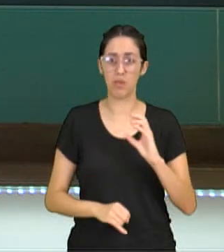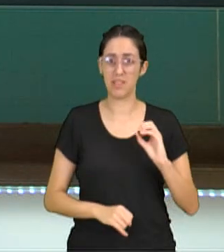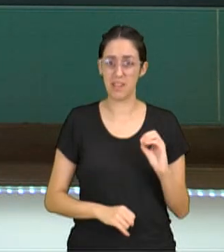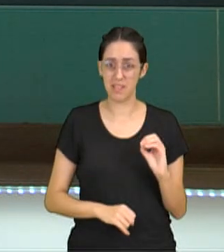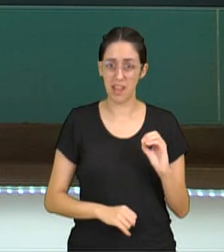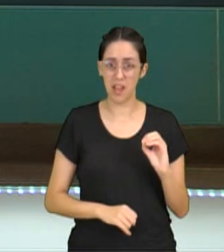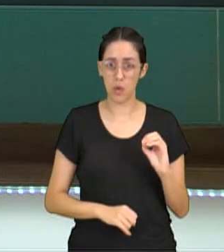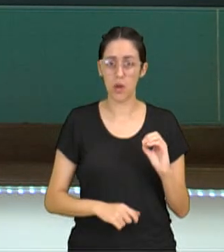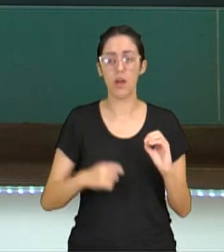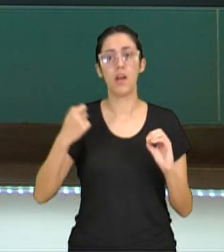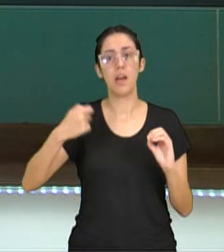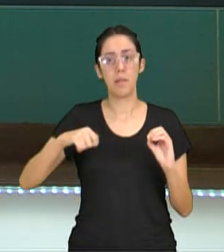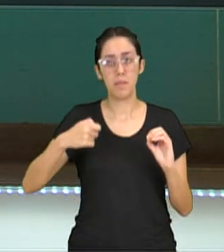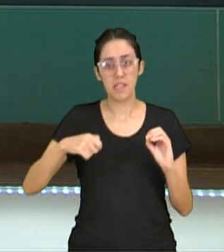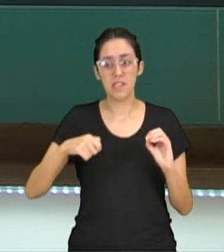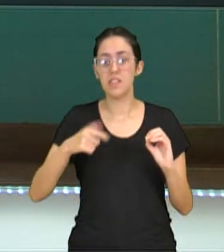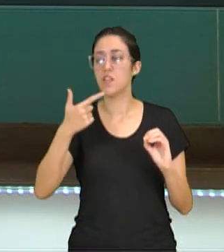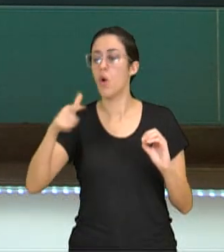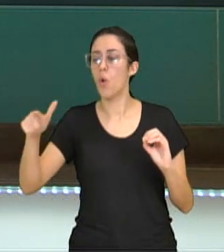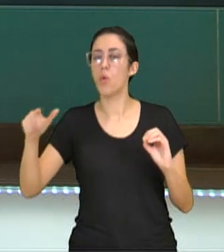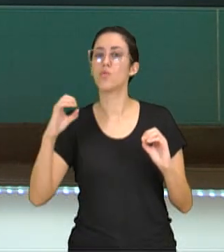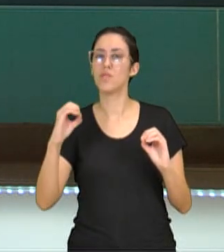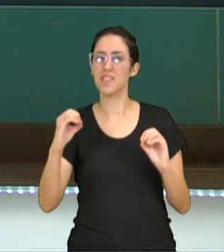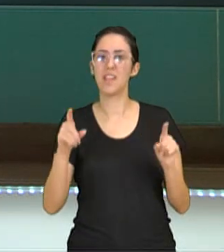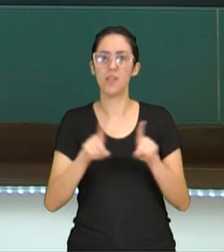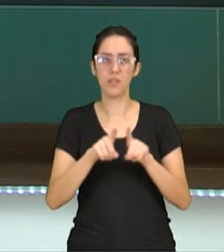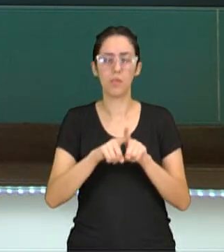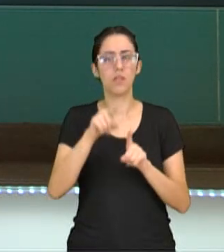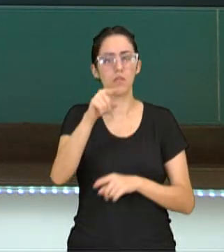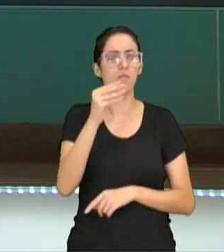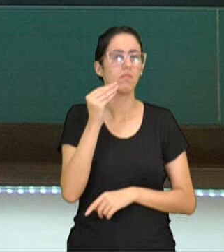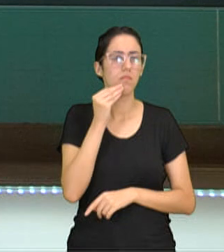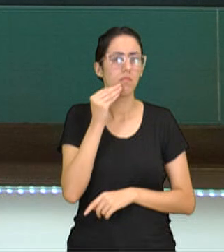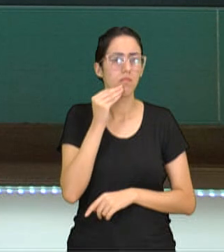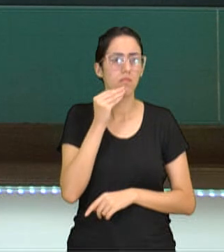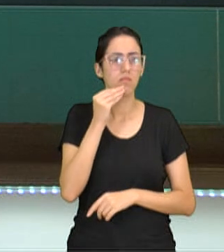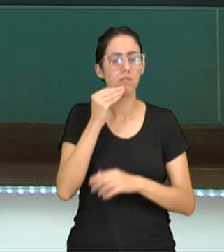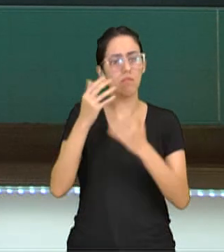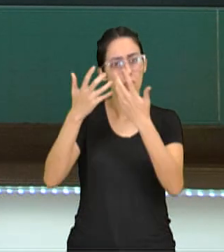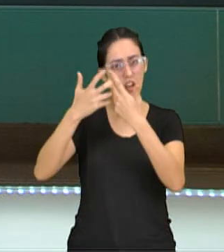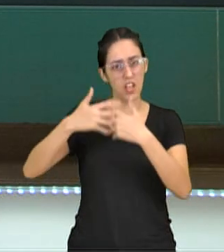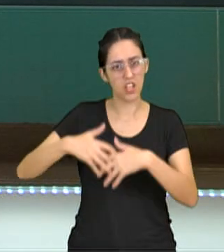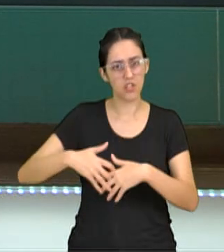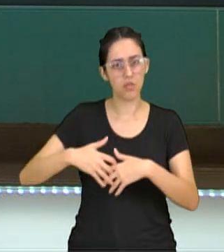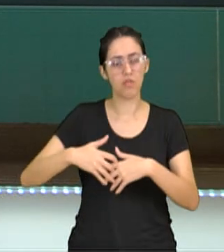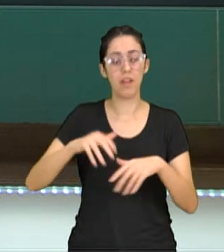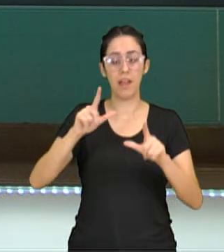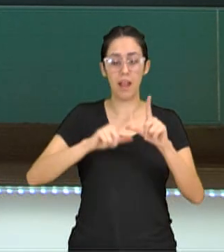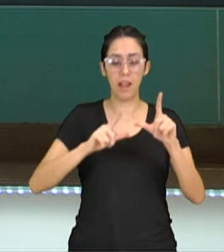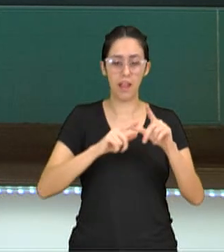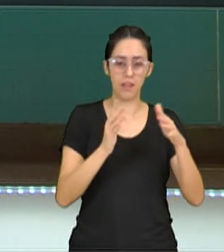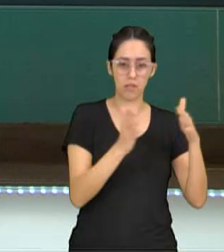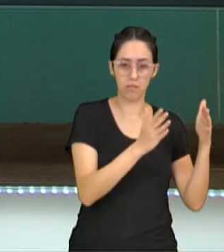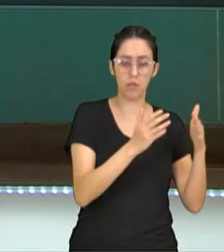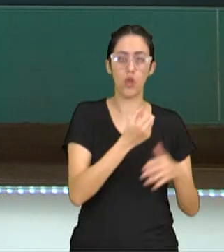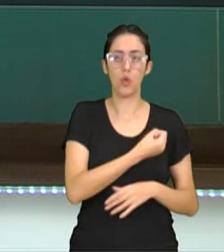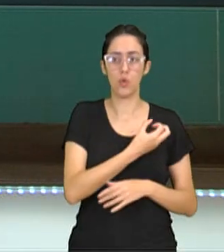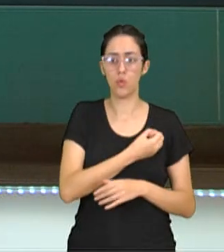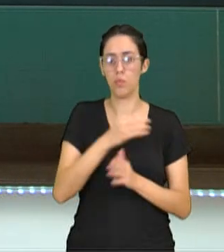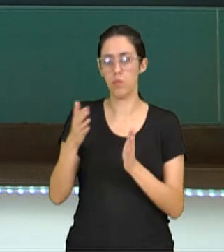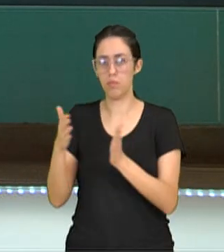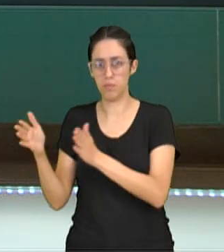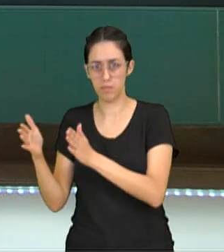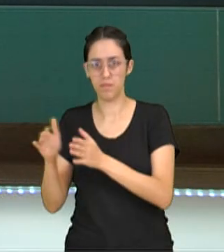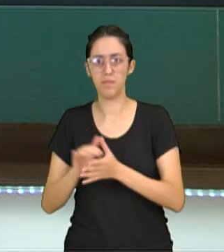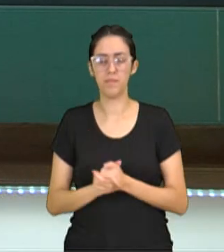primeiro termo é zero ou o segundo. Resolve isso, ó. Letra para um lado, número para o outro. O mais 3 passa menos